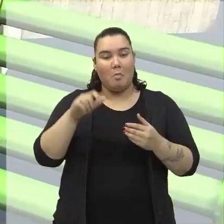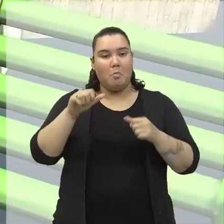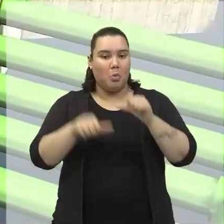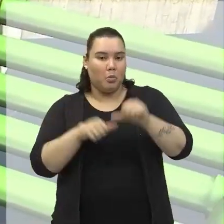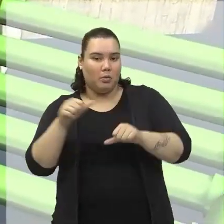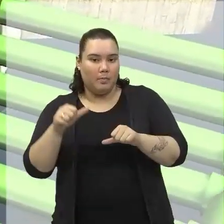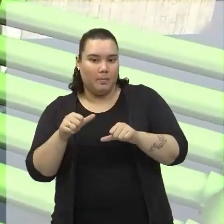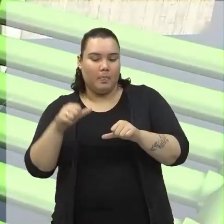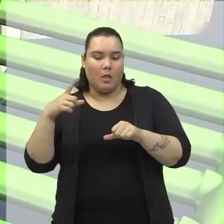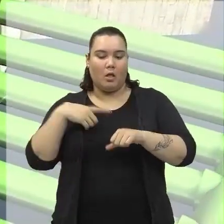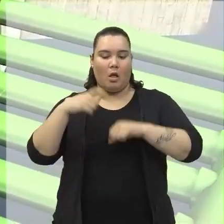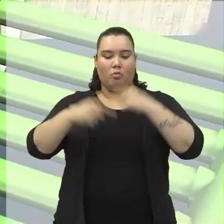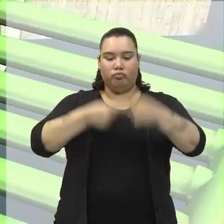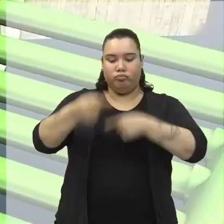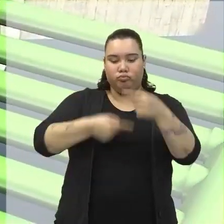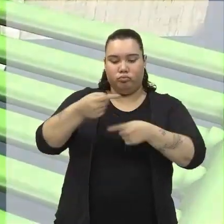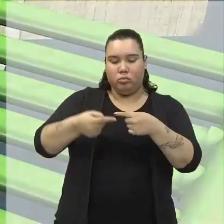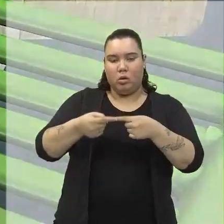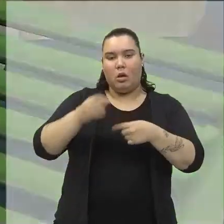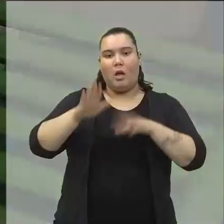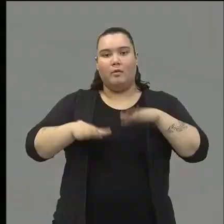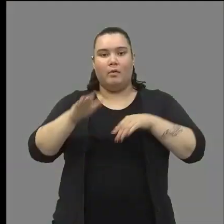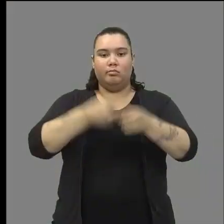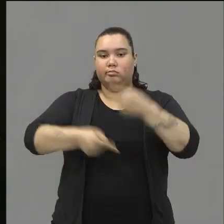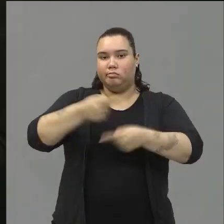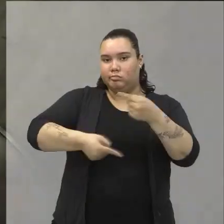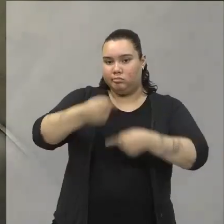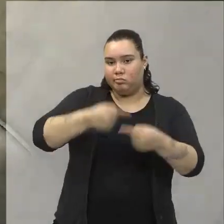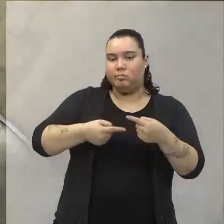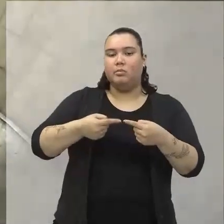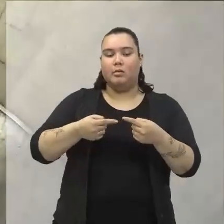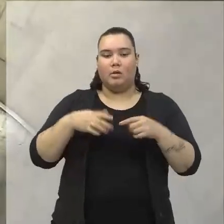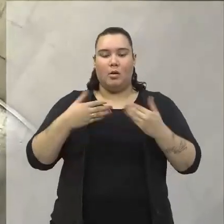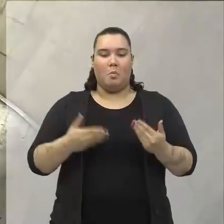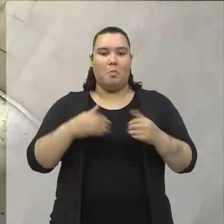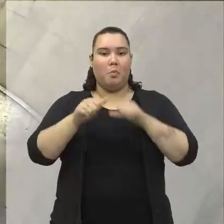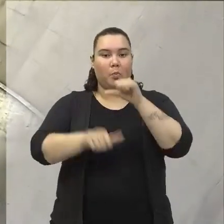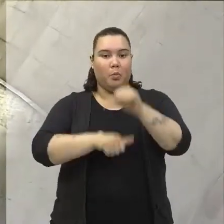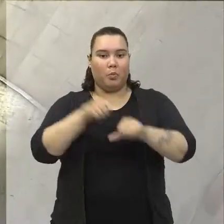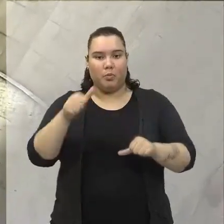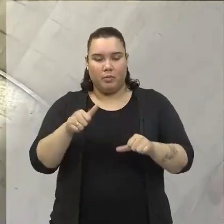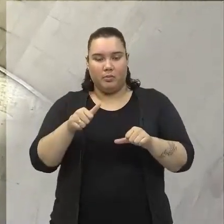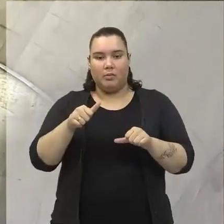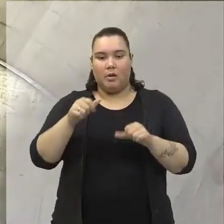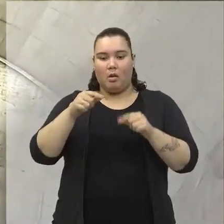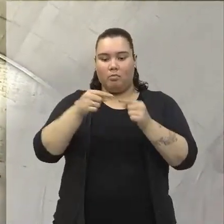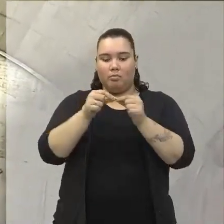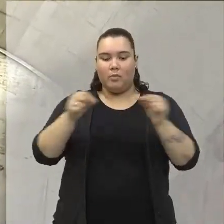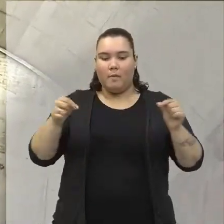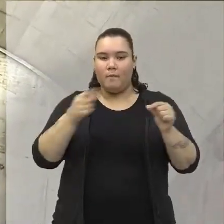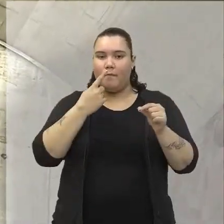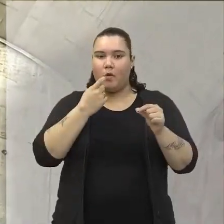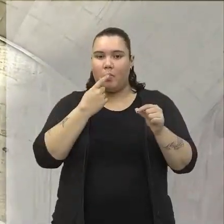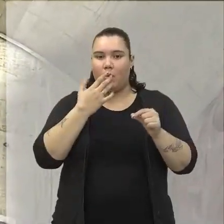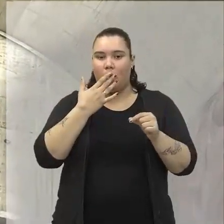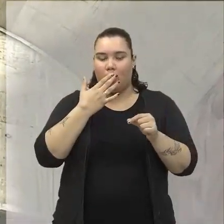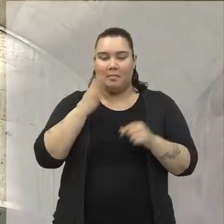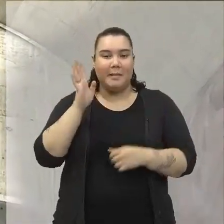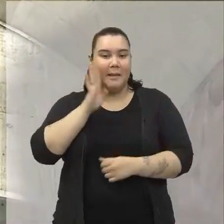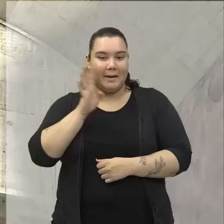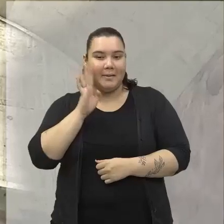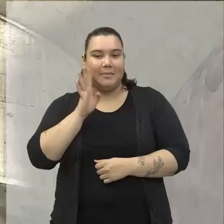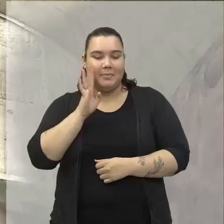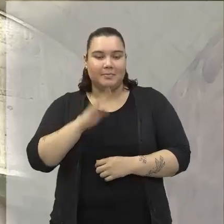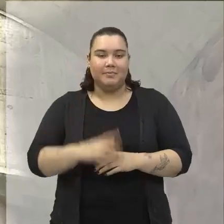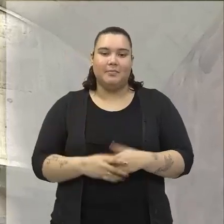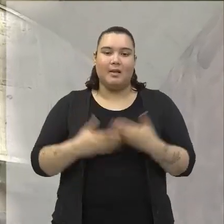Uma hora num sentido, outra hora em outro sentido. É o que vocês podem ver aí nessas linhas vermelhas. Legal, né, pessoal?